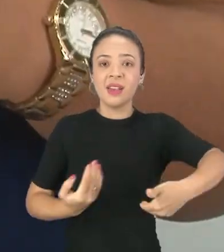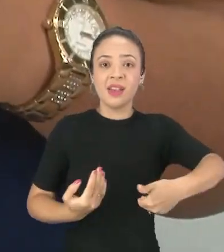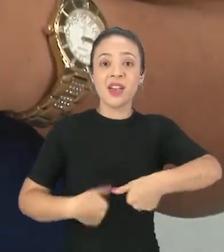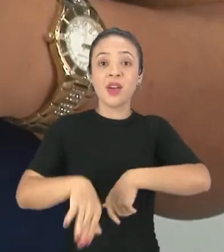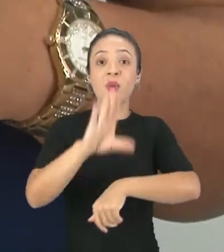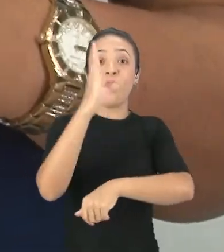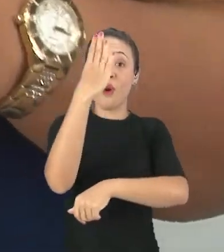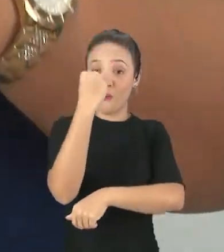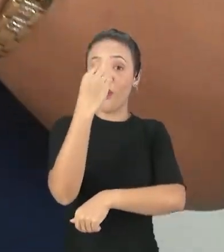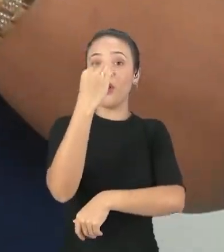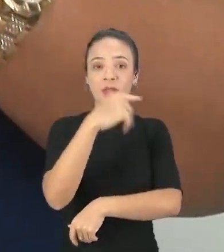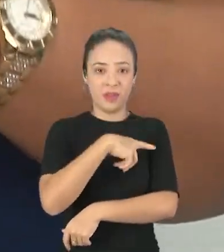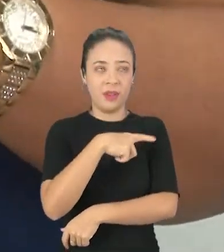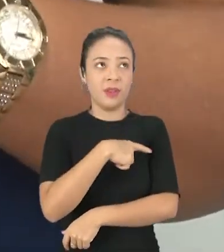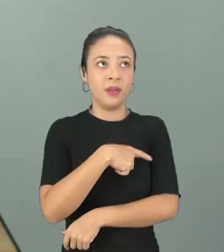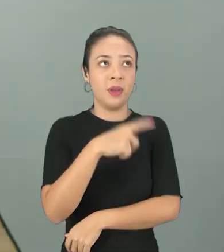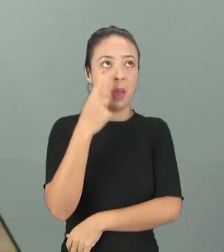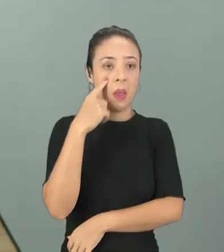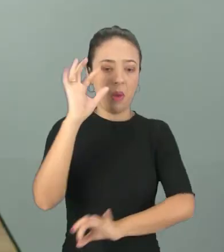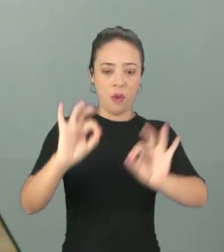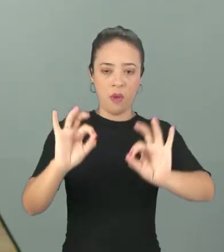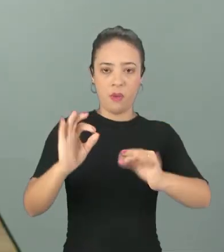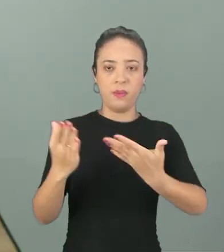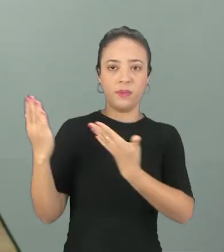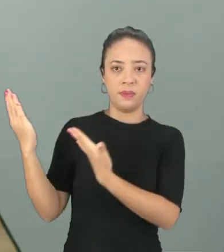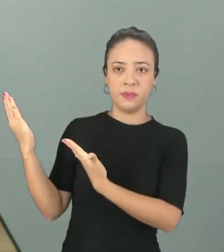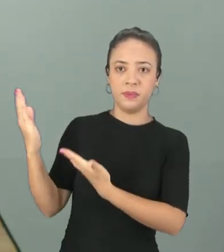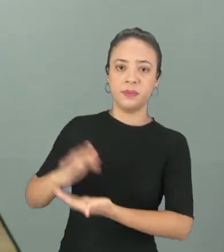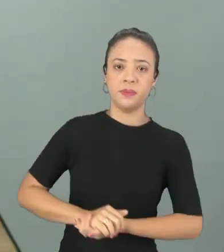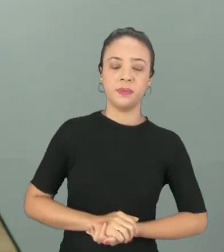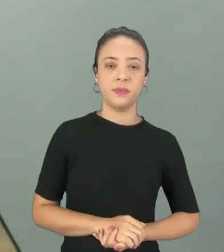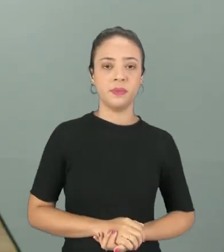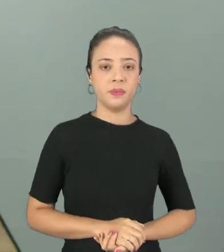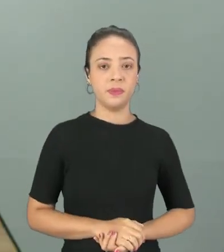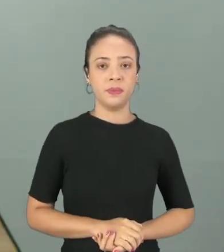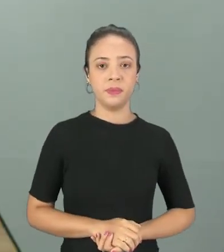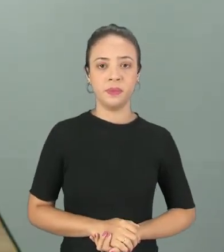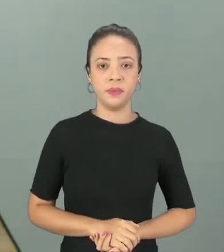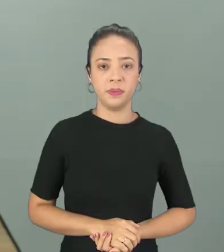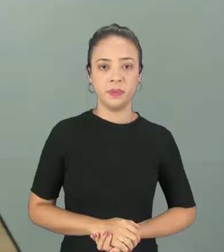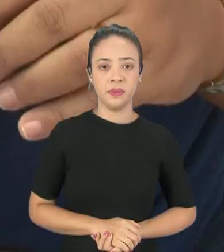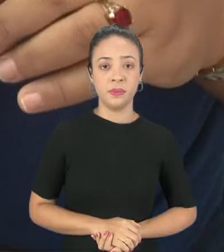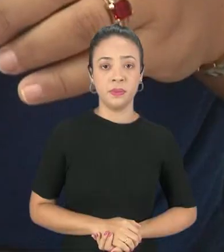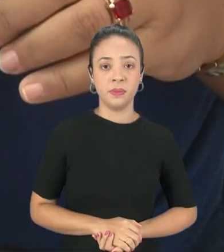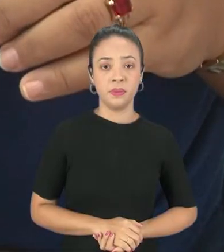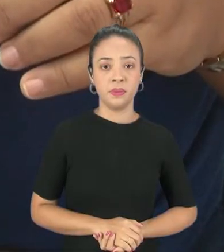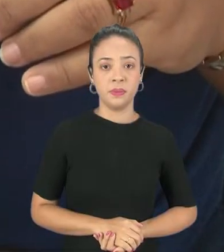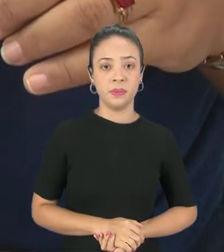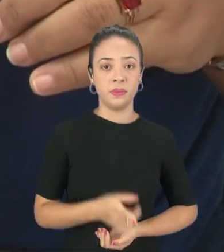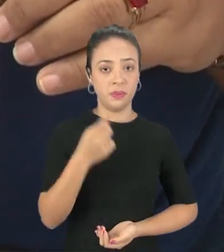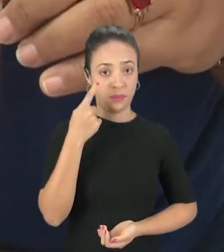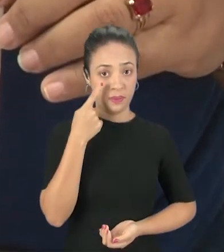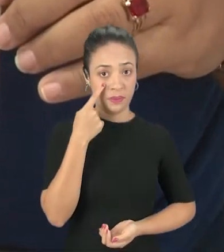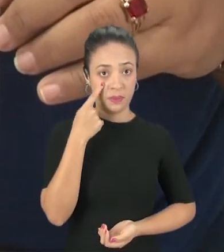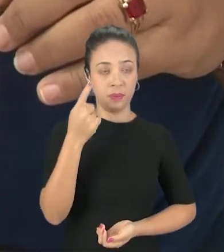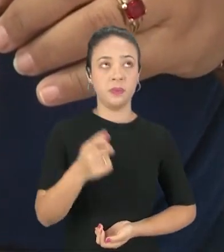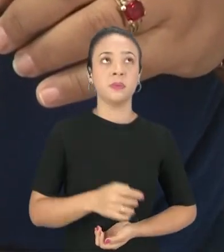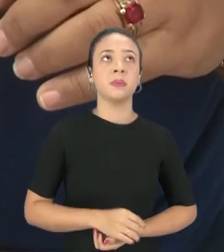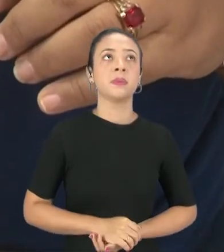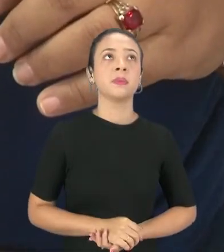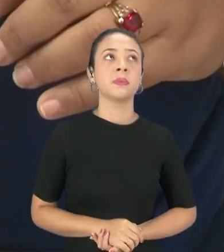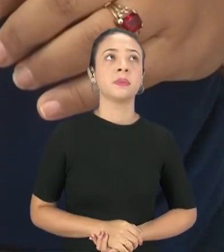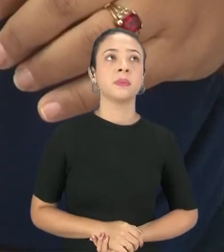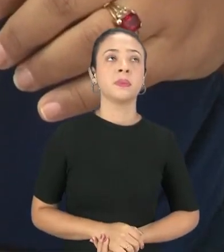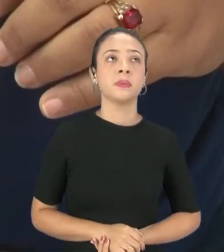com a fotografia. Vou colocar para não ficar tortinho, certo? Olhem só.